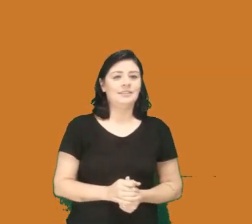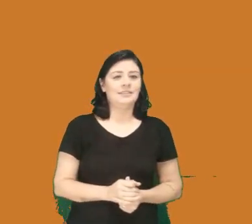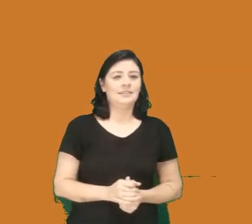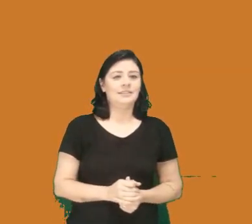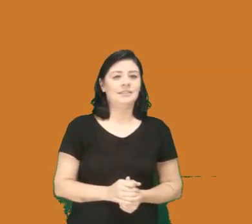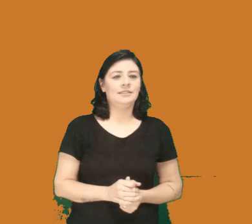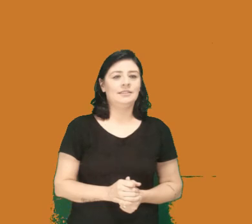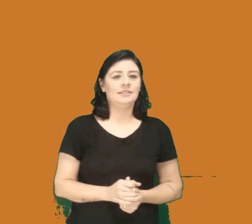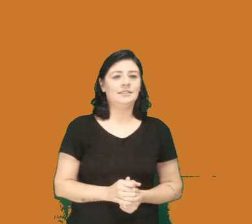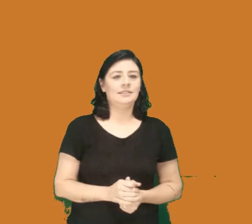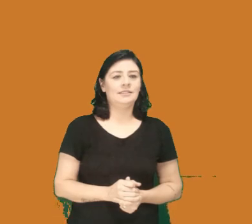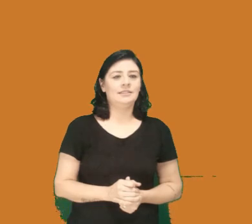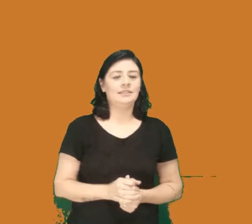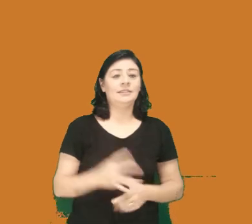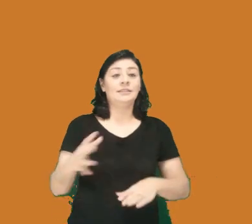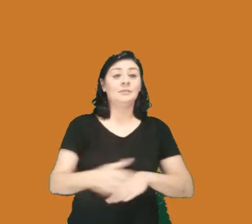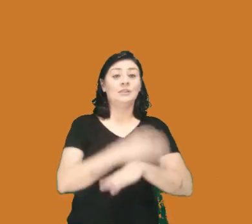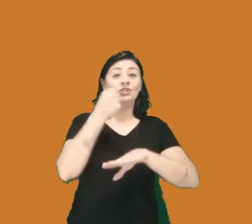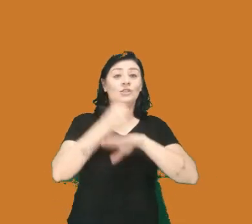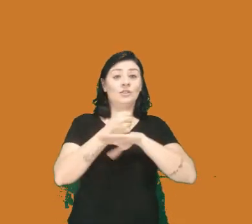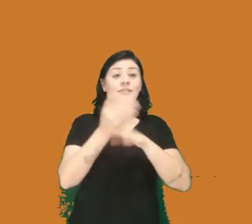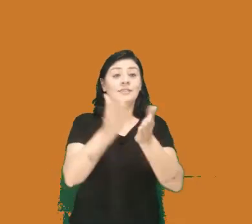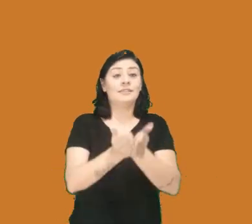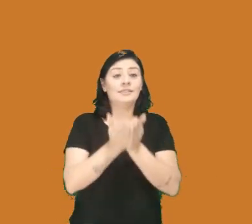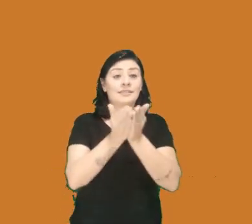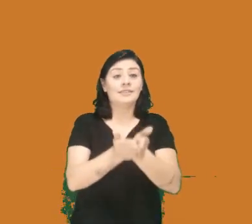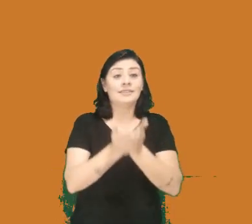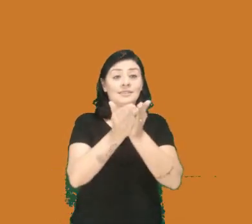Queijo. Amor.